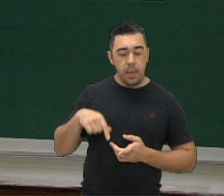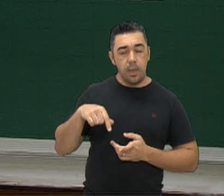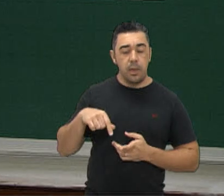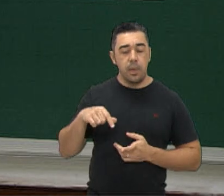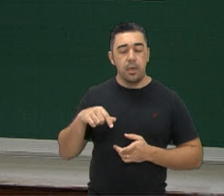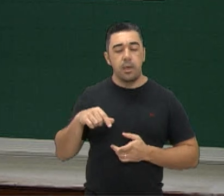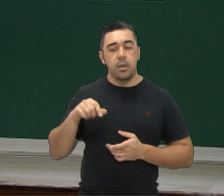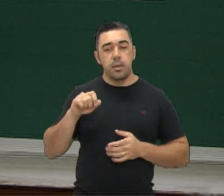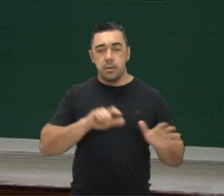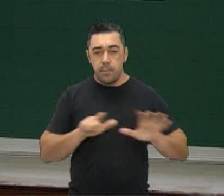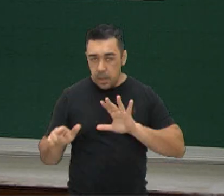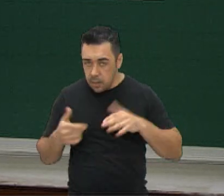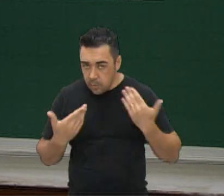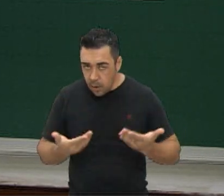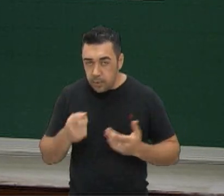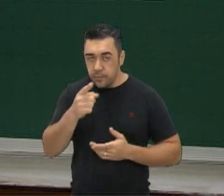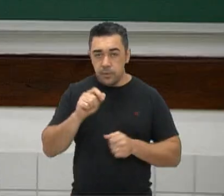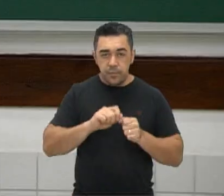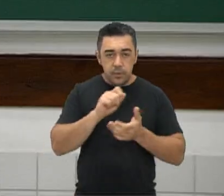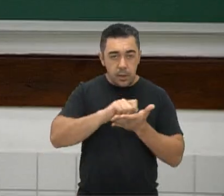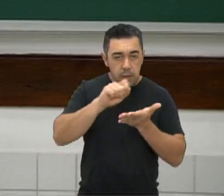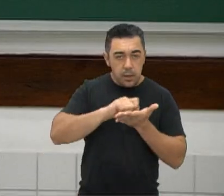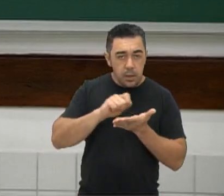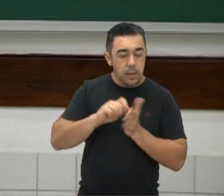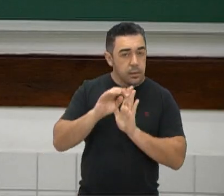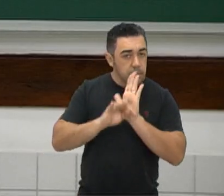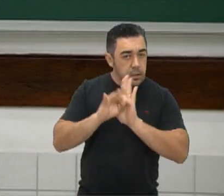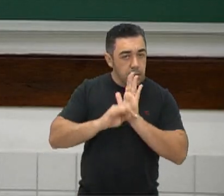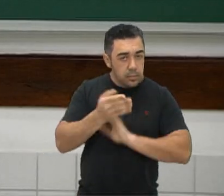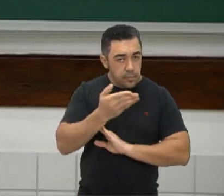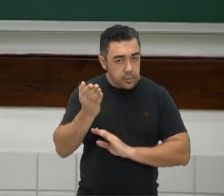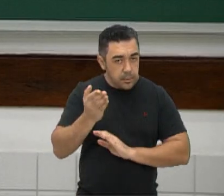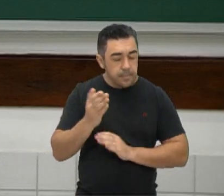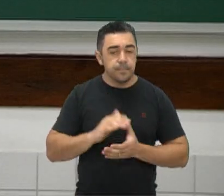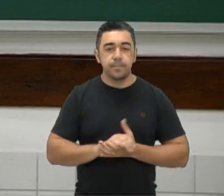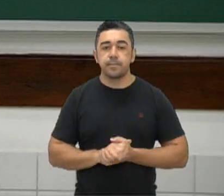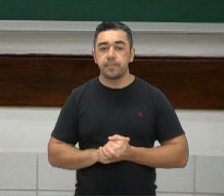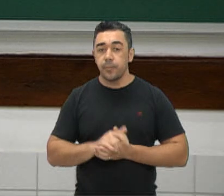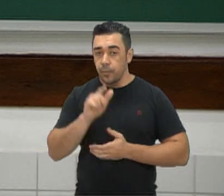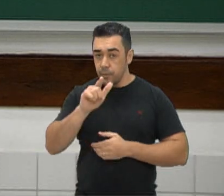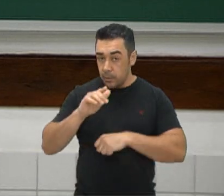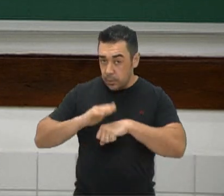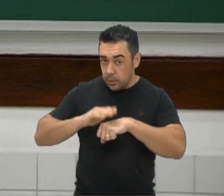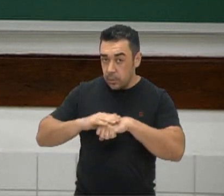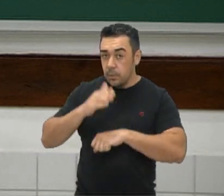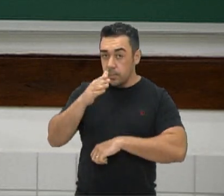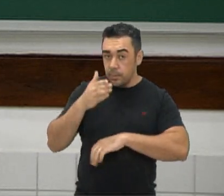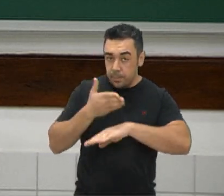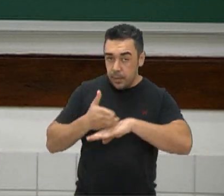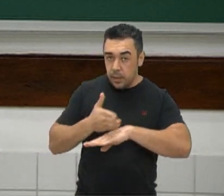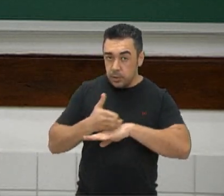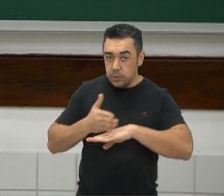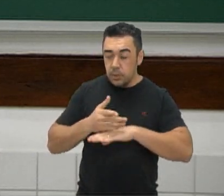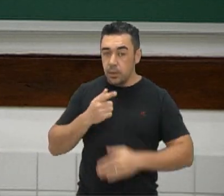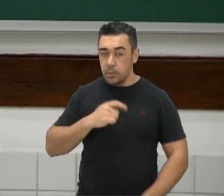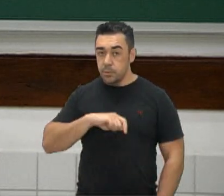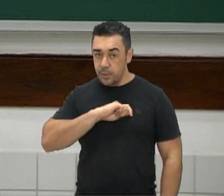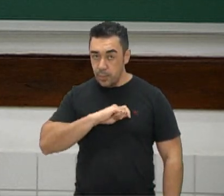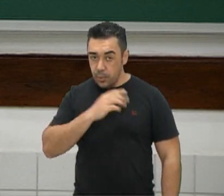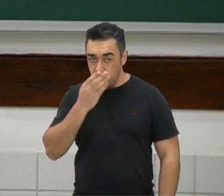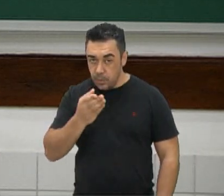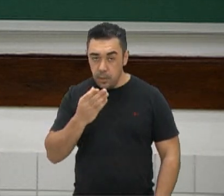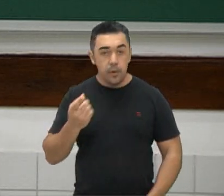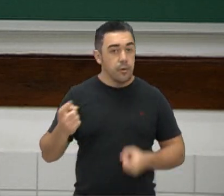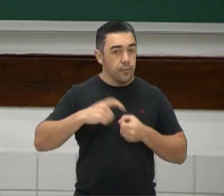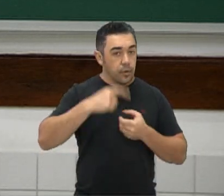né? Para que vocês resolvam e escrevam esse texto de vocês, tá? Escrevam, pratiquem a escrita em língua espanhola e nós